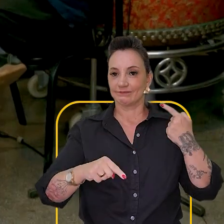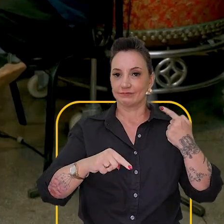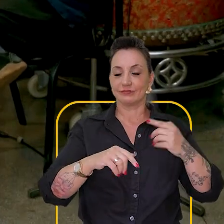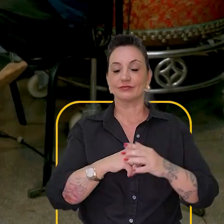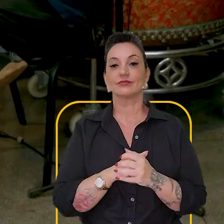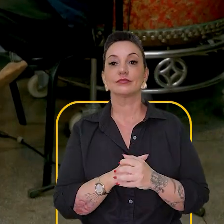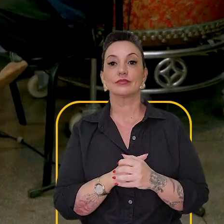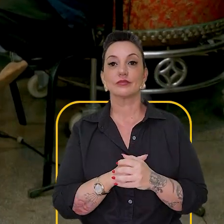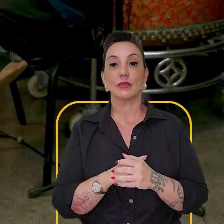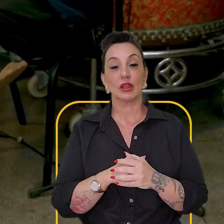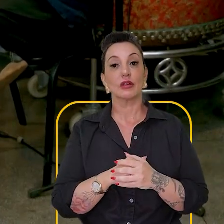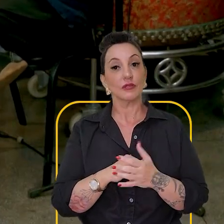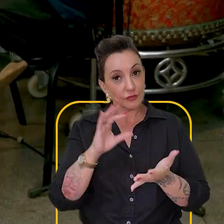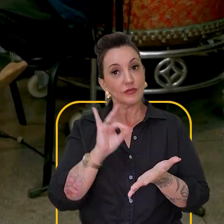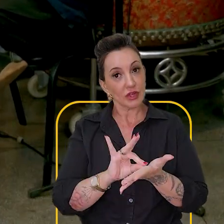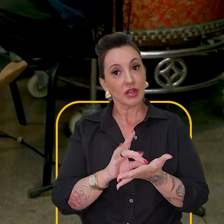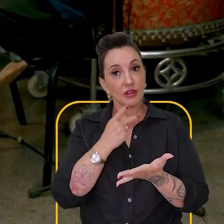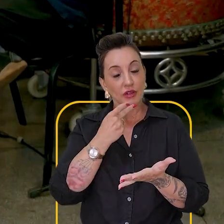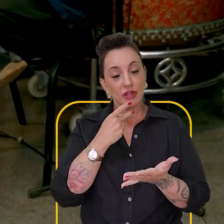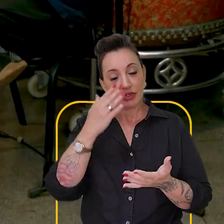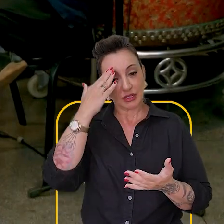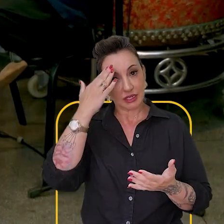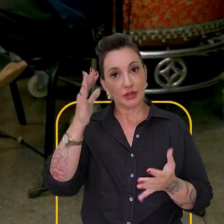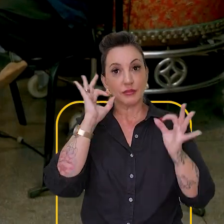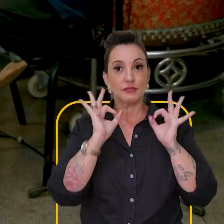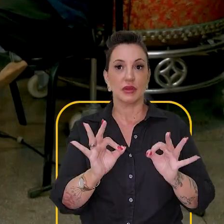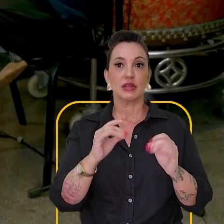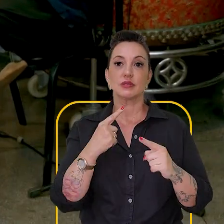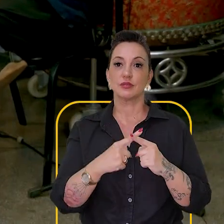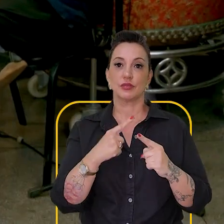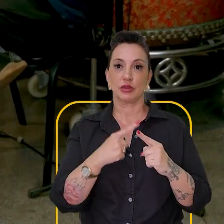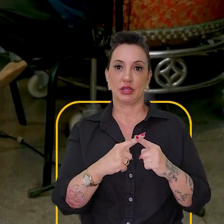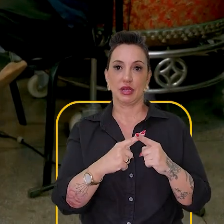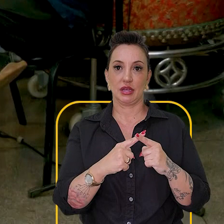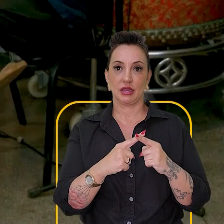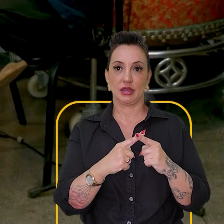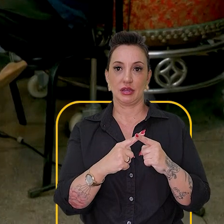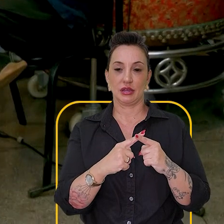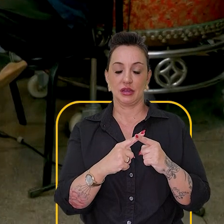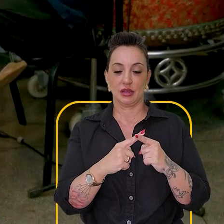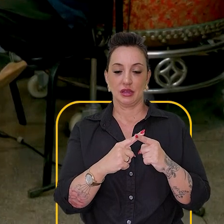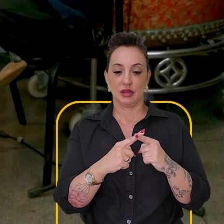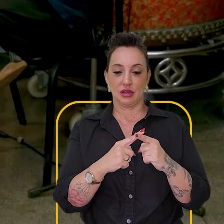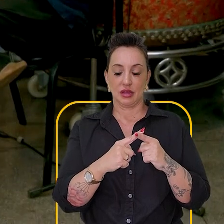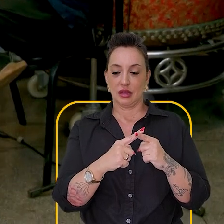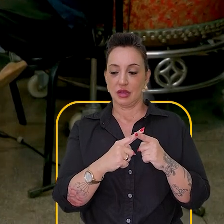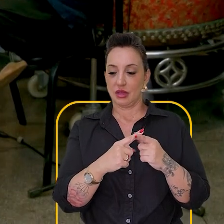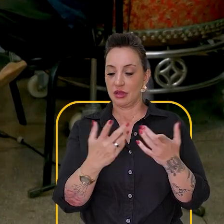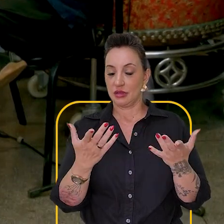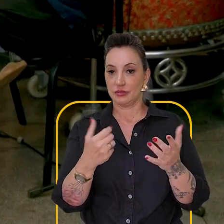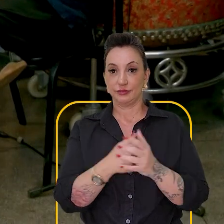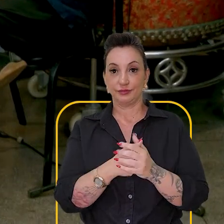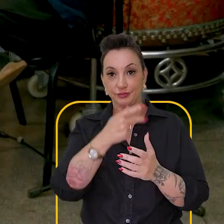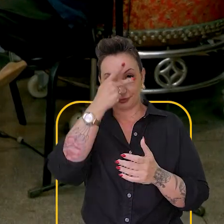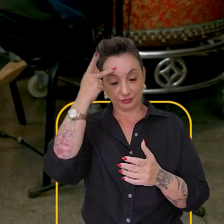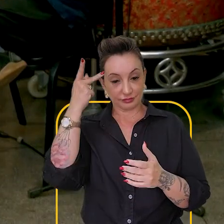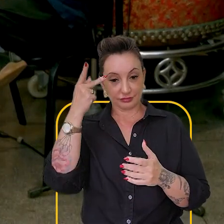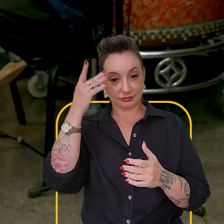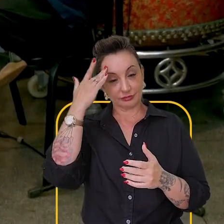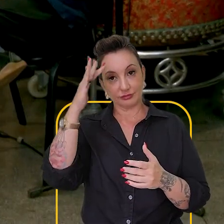repente ter tido algum desentendimento eh de coração muita gratidão mesmo porque